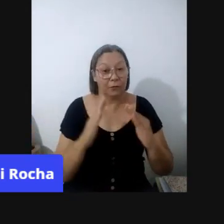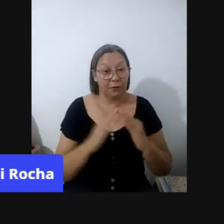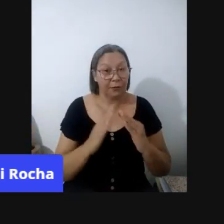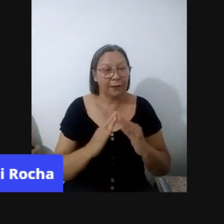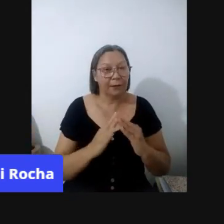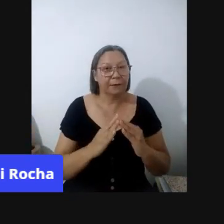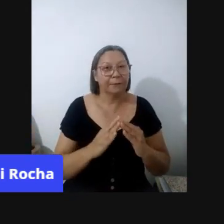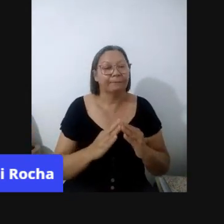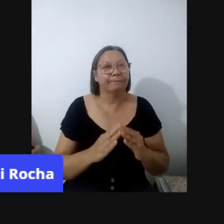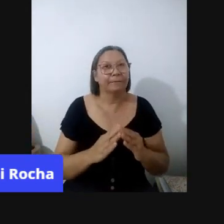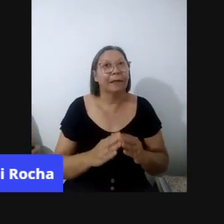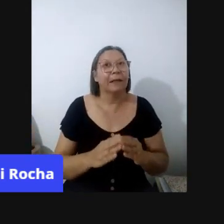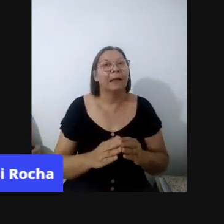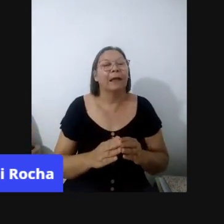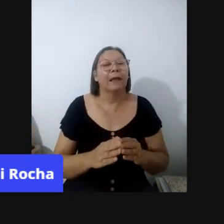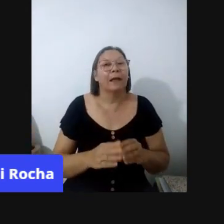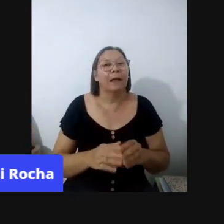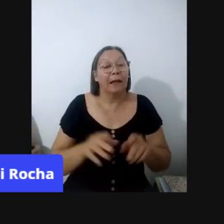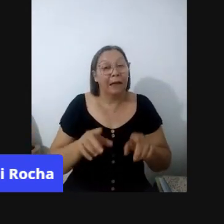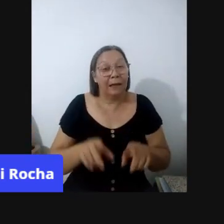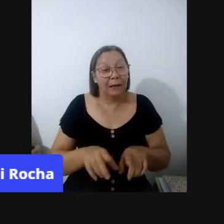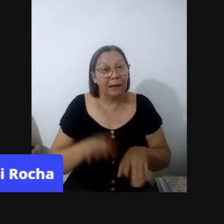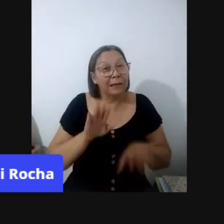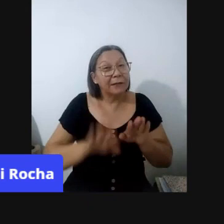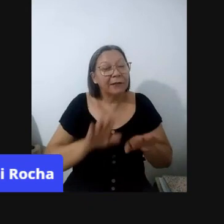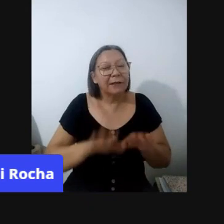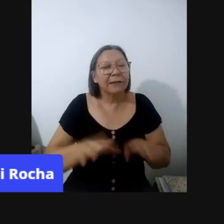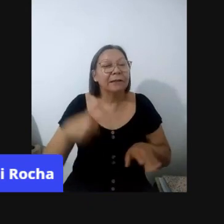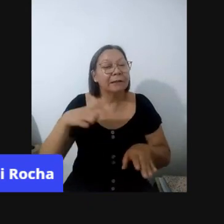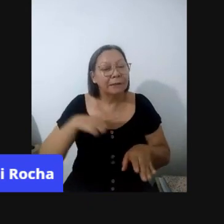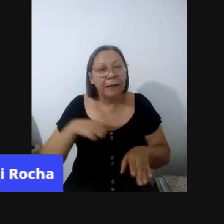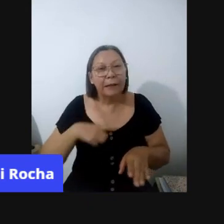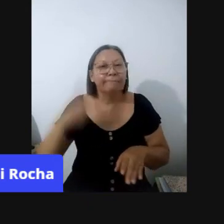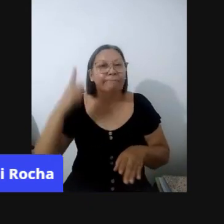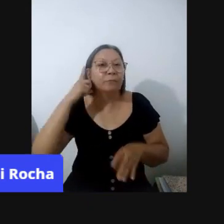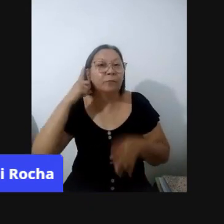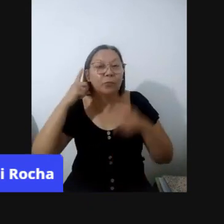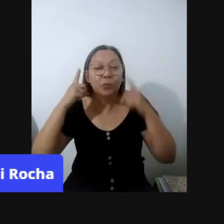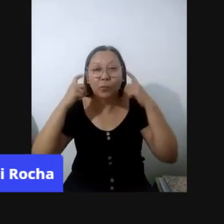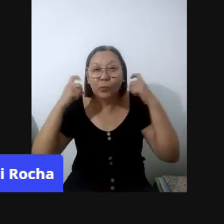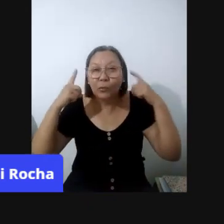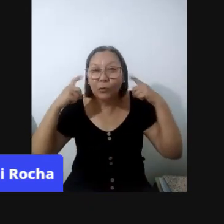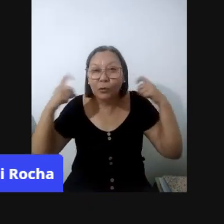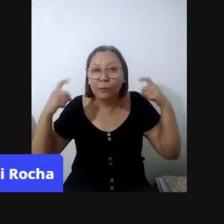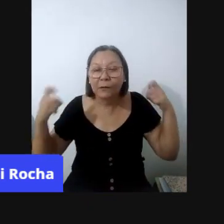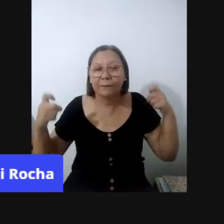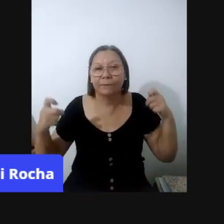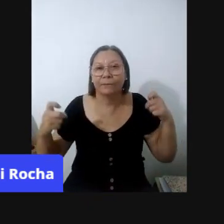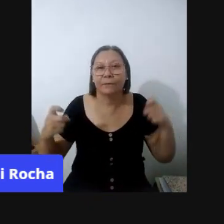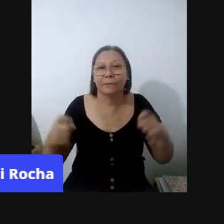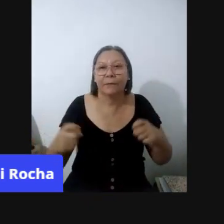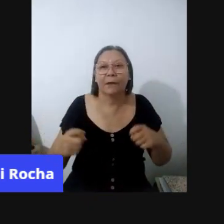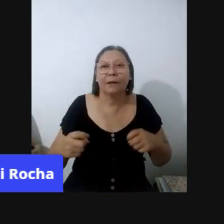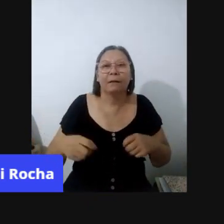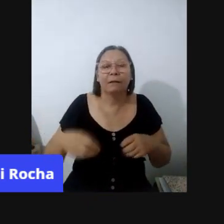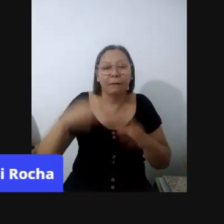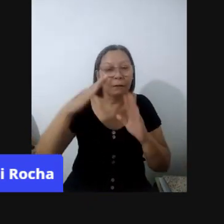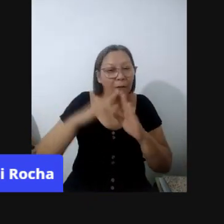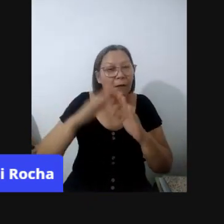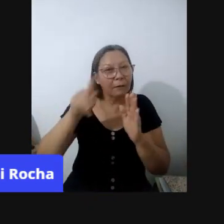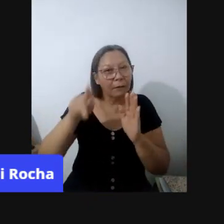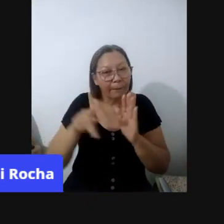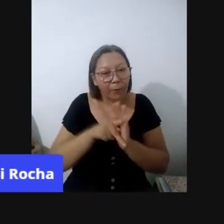barulho. Não consegue isolar o barulho externo. Muitas vezes até do nosso próprio ambiente doméstico, né? os